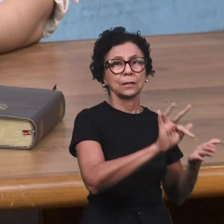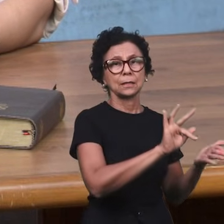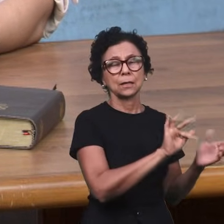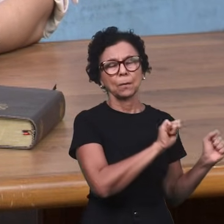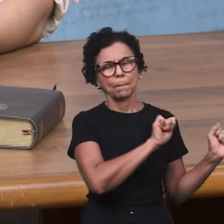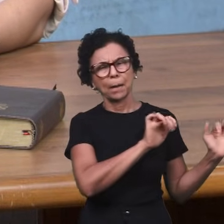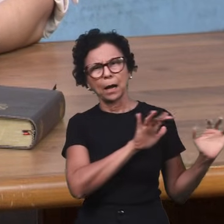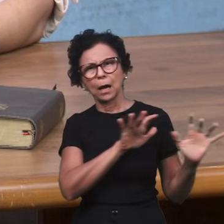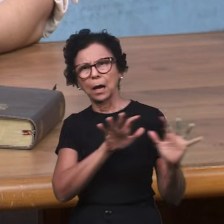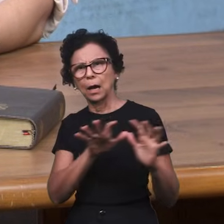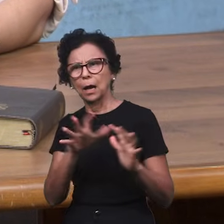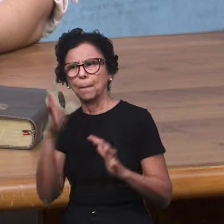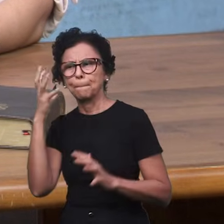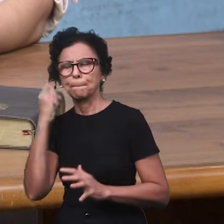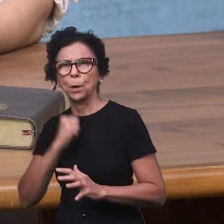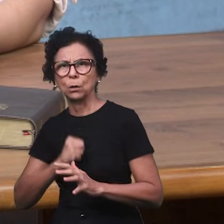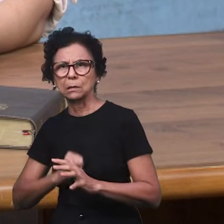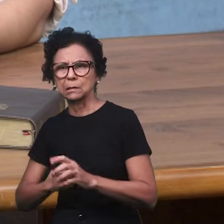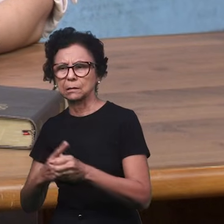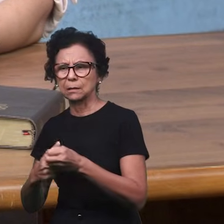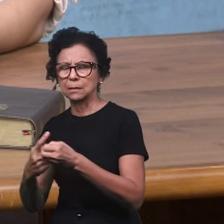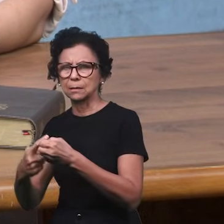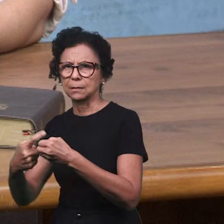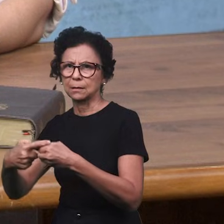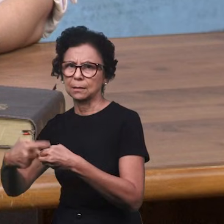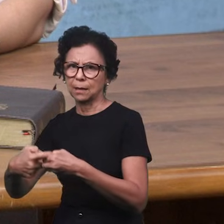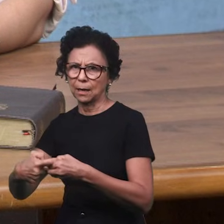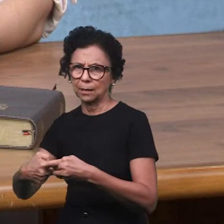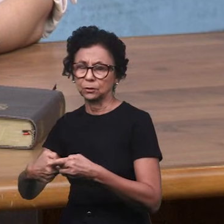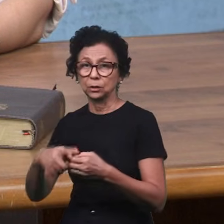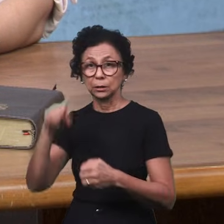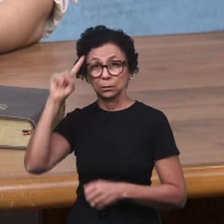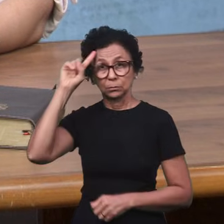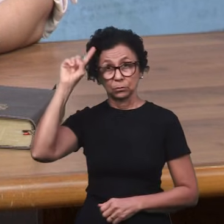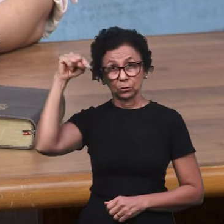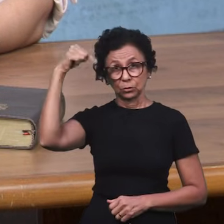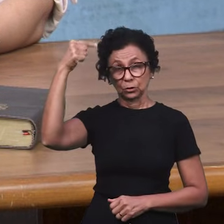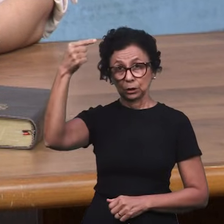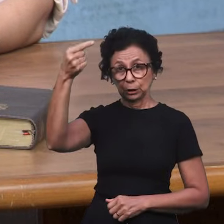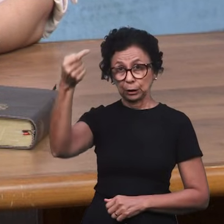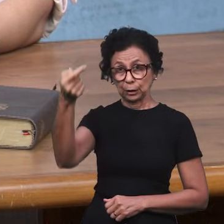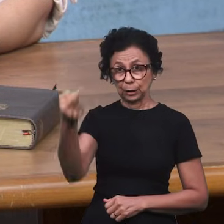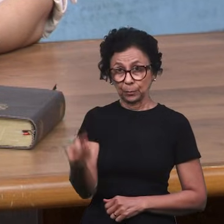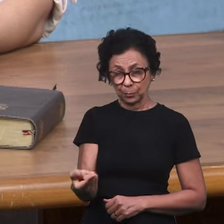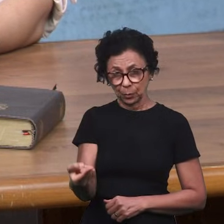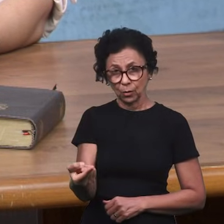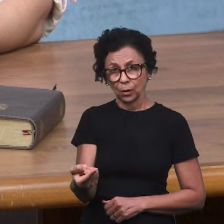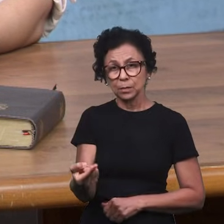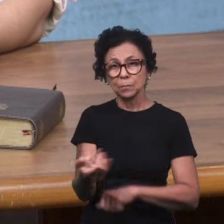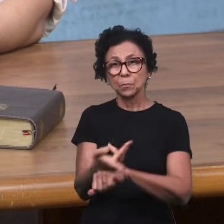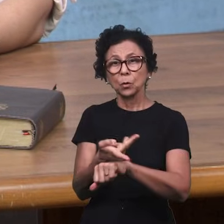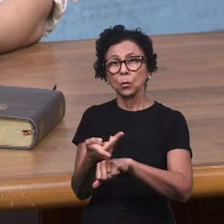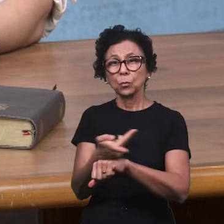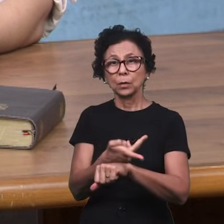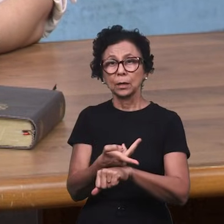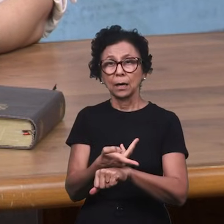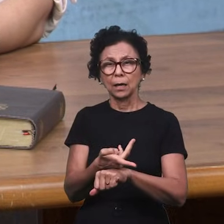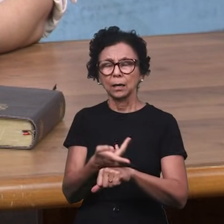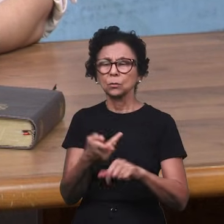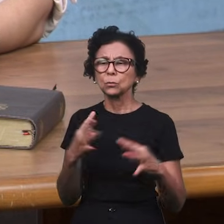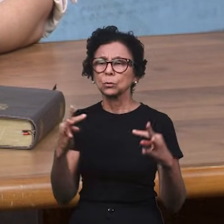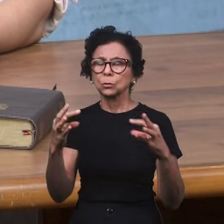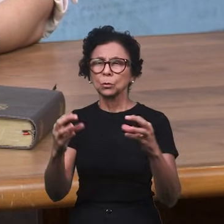dia seguinte, vindo os filisteus a despojar os mortos, acharam a Saul e a